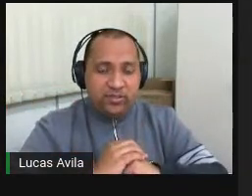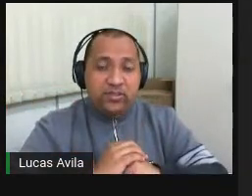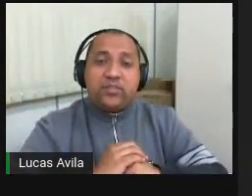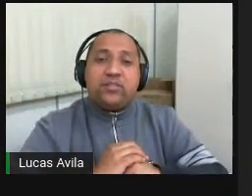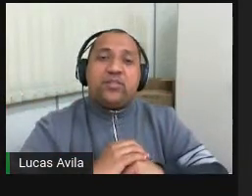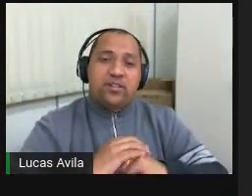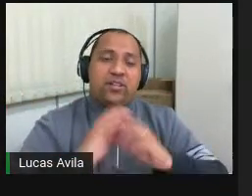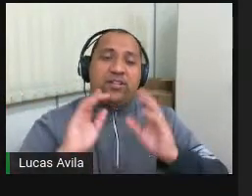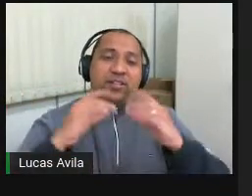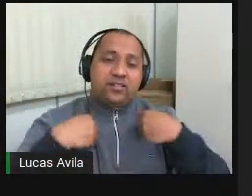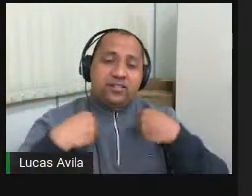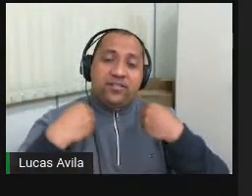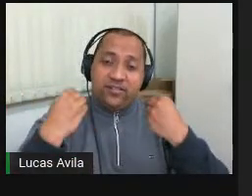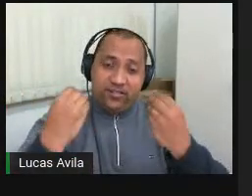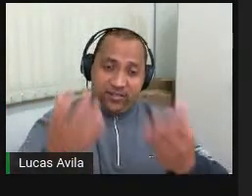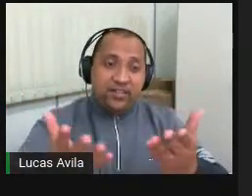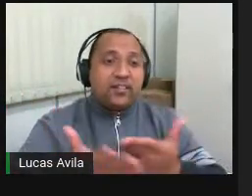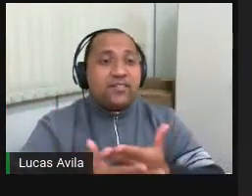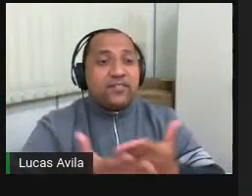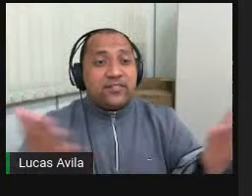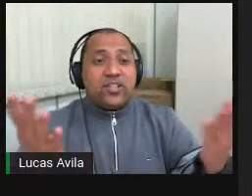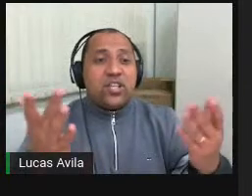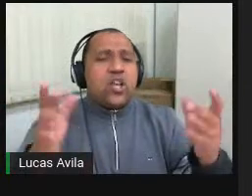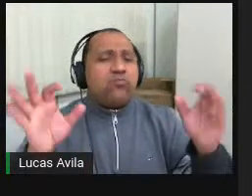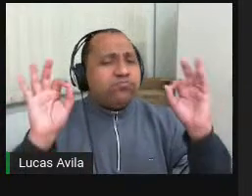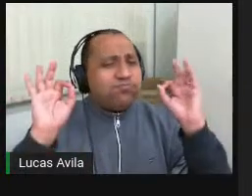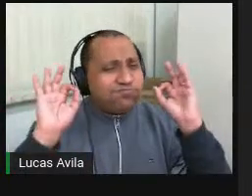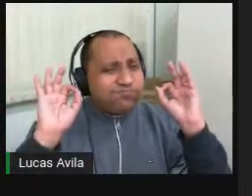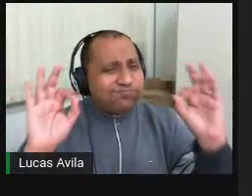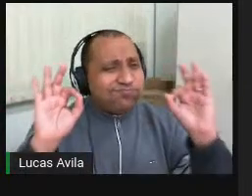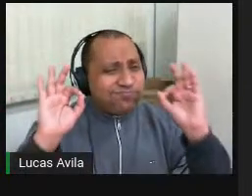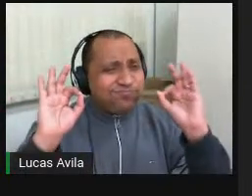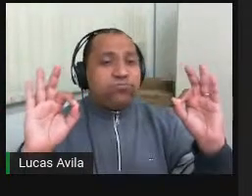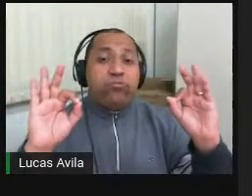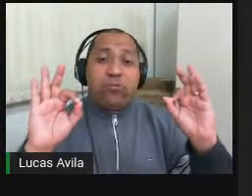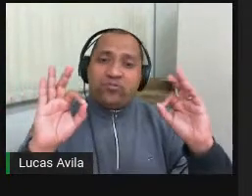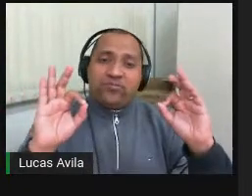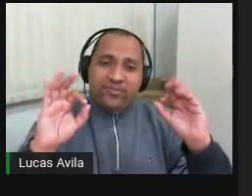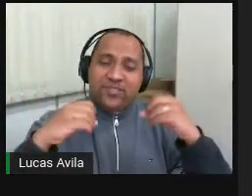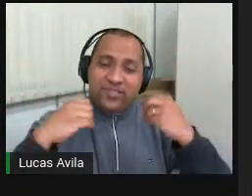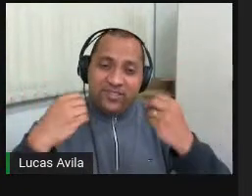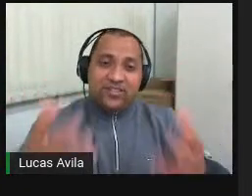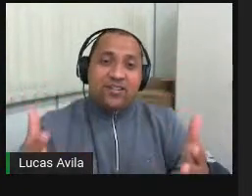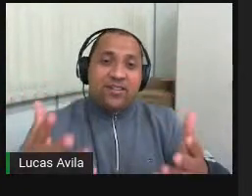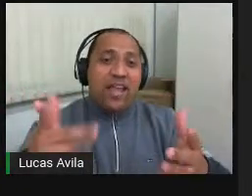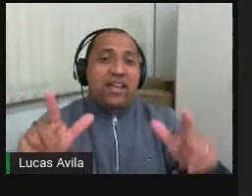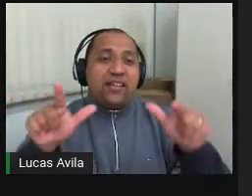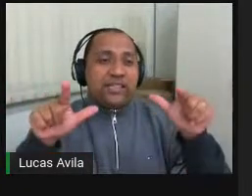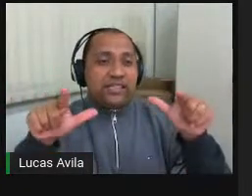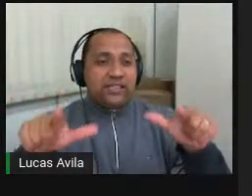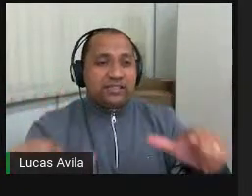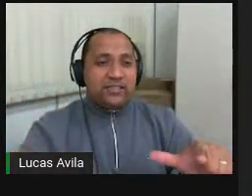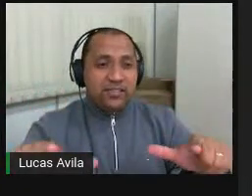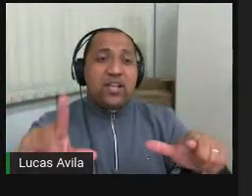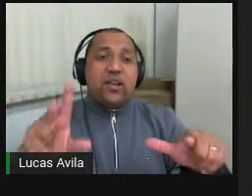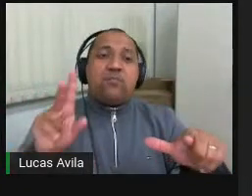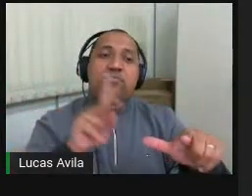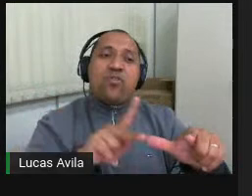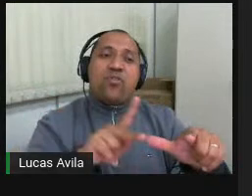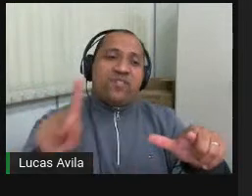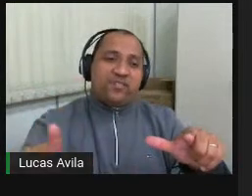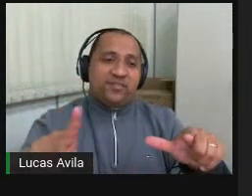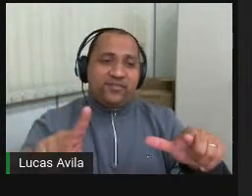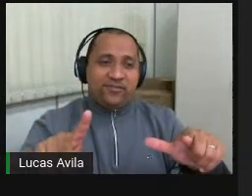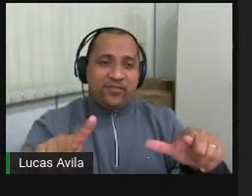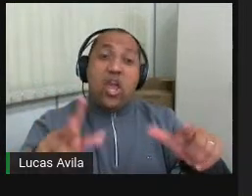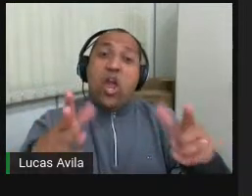entregando a vocês o maior tesouro que um ser humano pode ter, que é o diploma de ser professor. A partir de